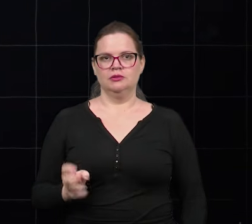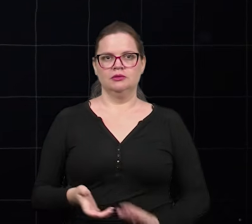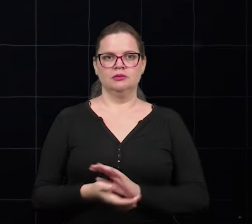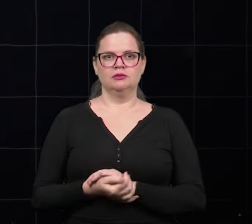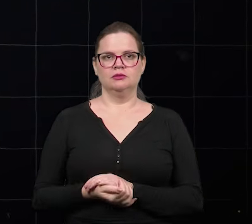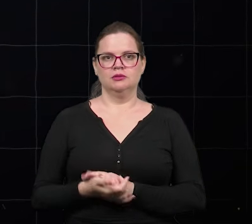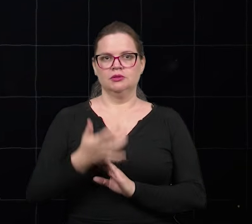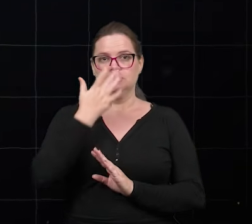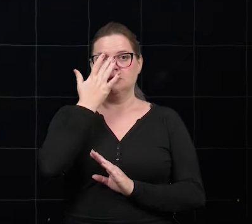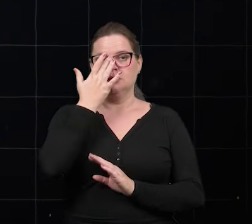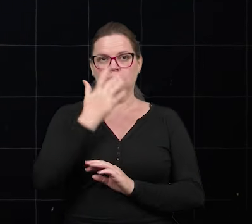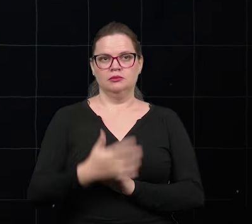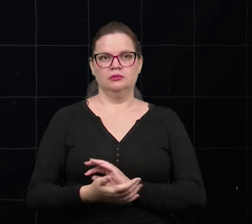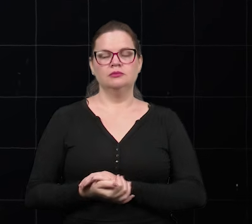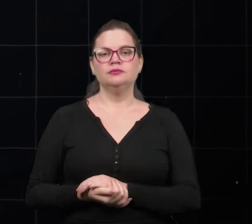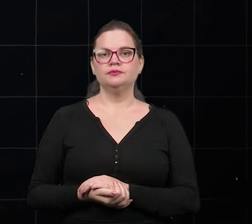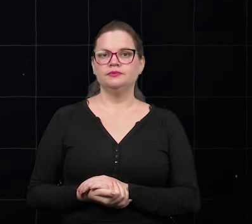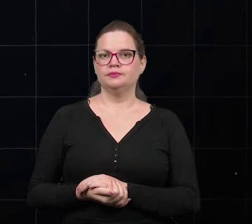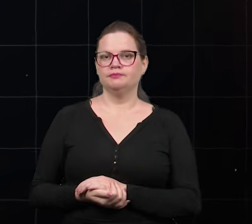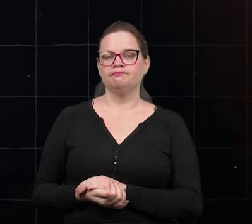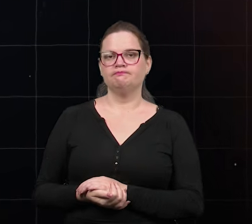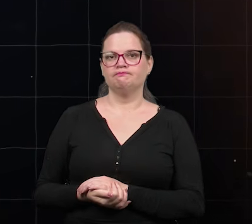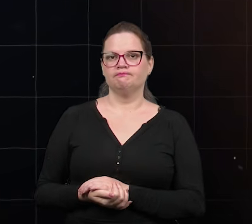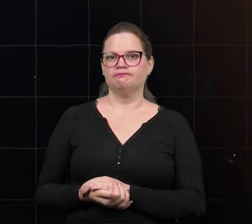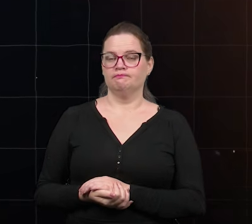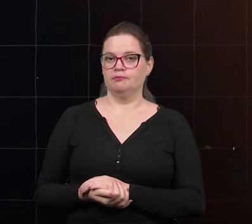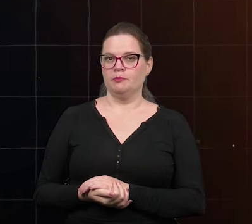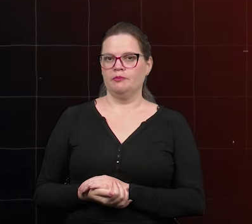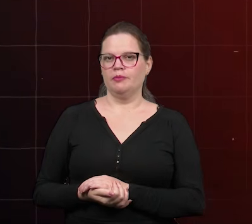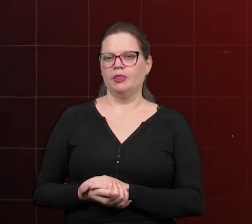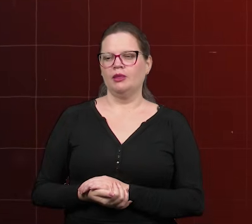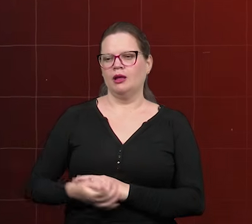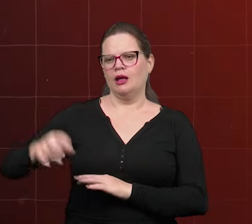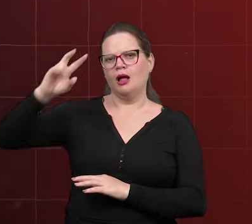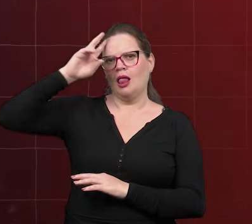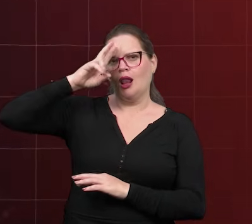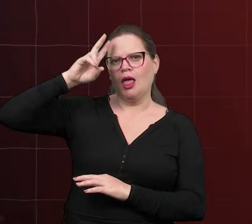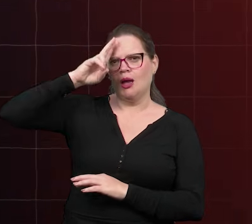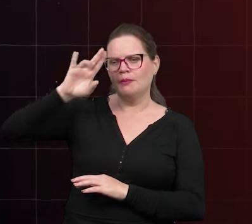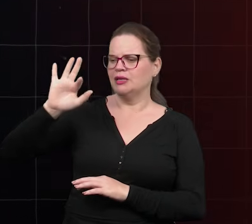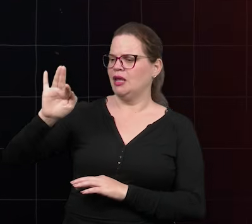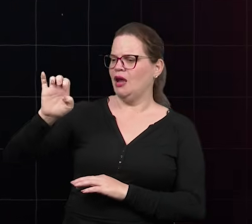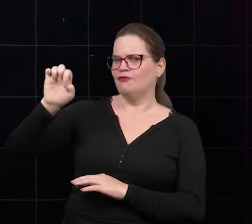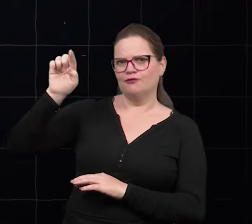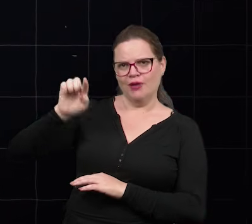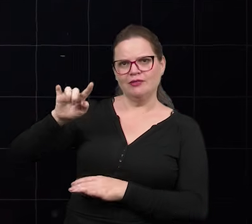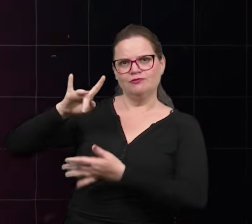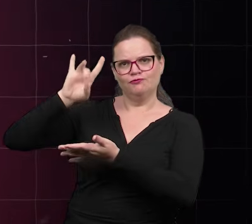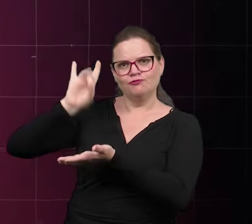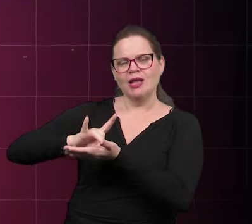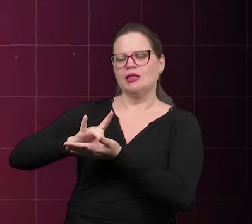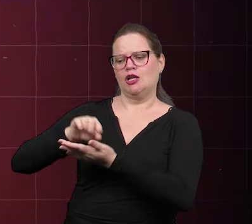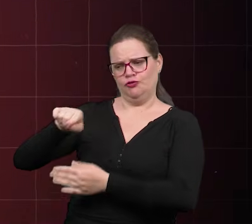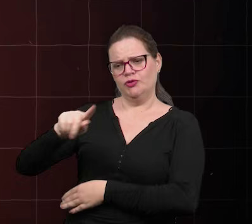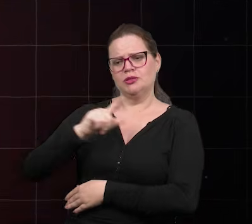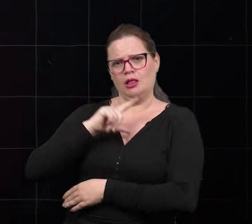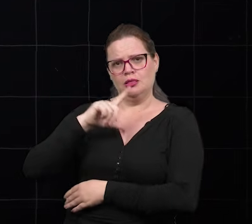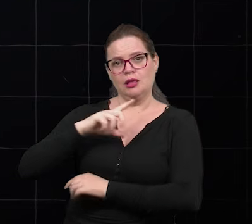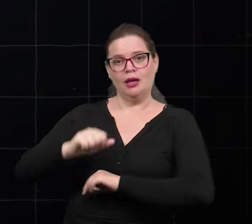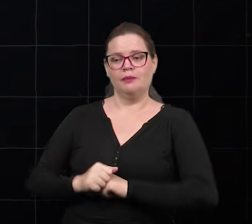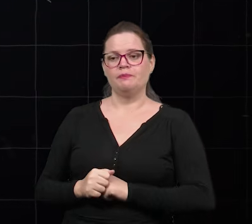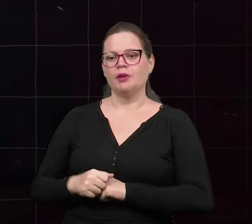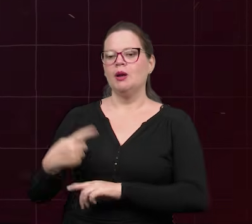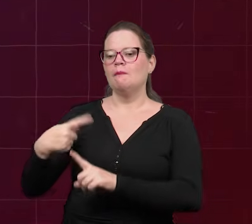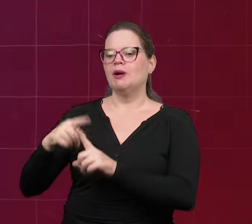texto e diz assim, ó, trazendo à memória a fé não fingida que há em ti, a qual